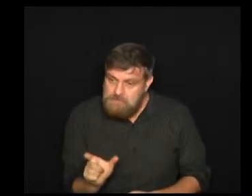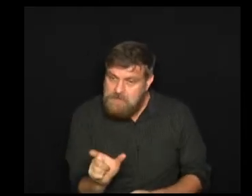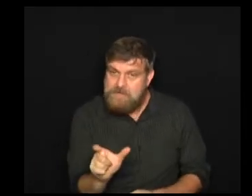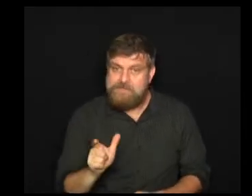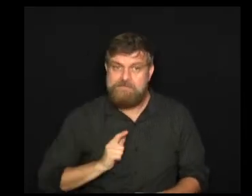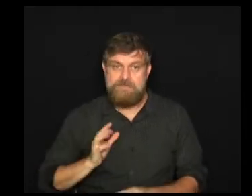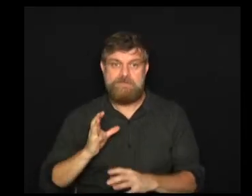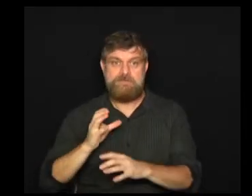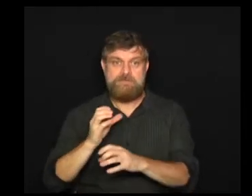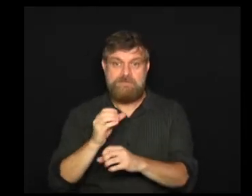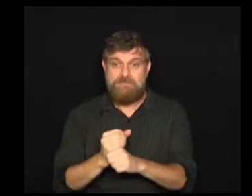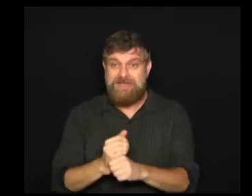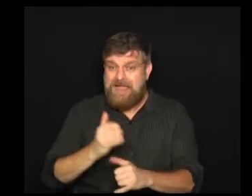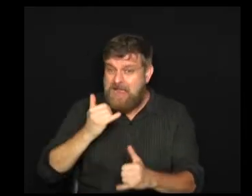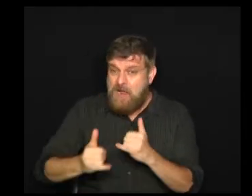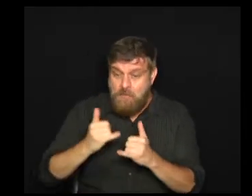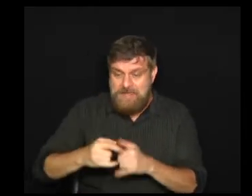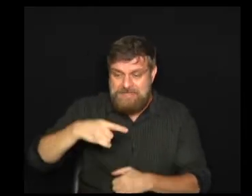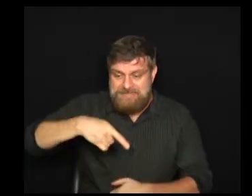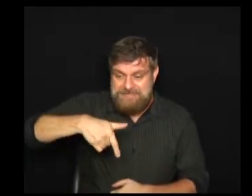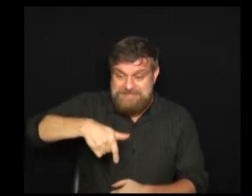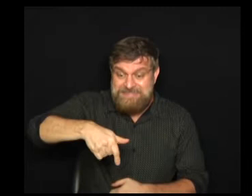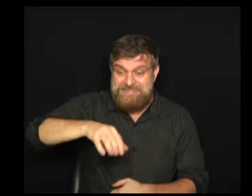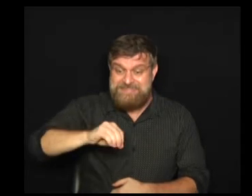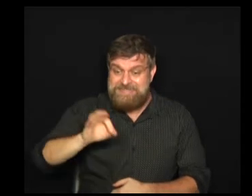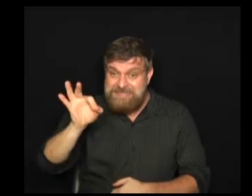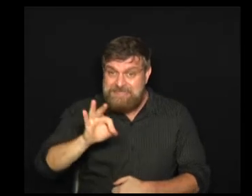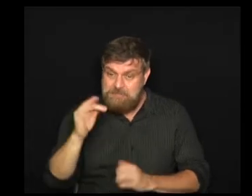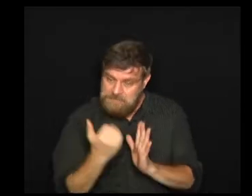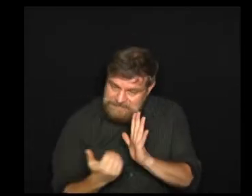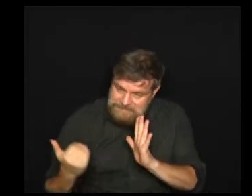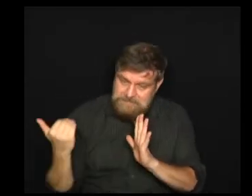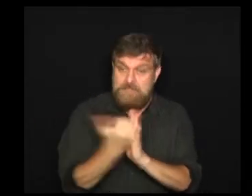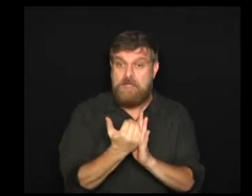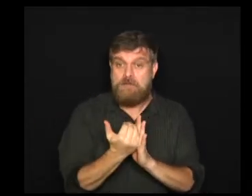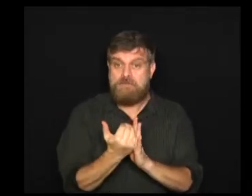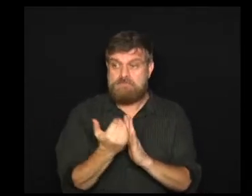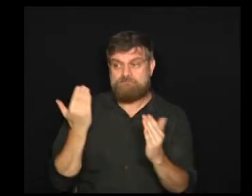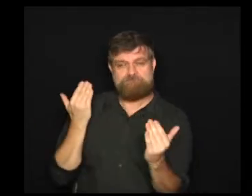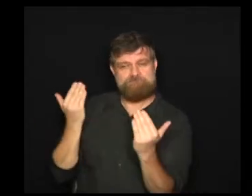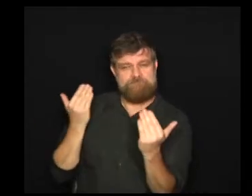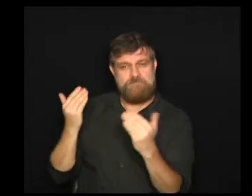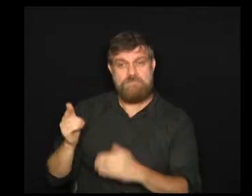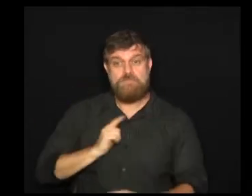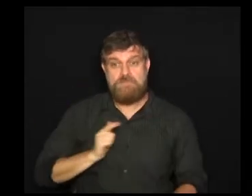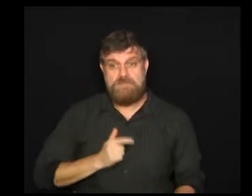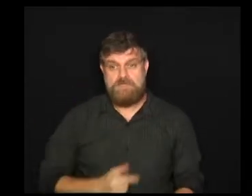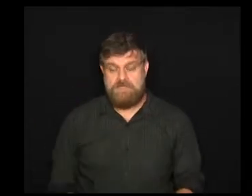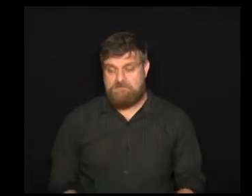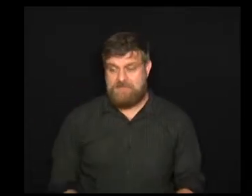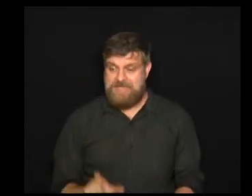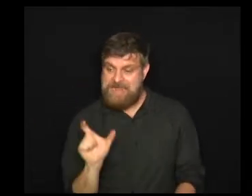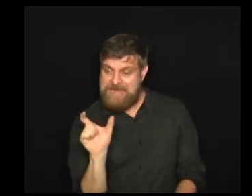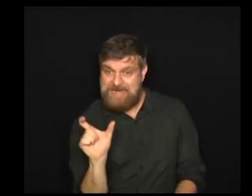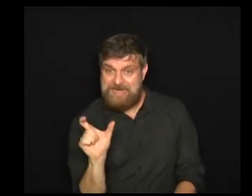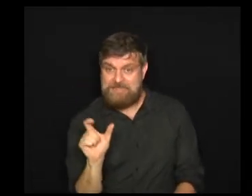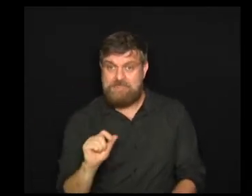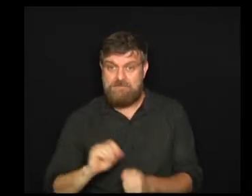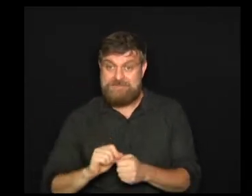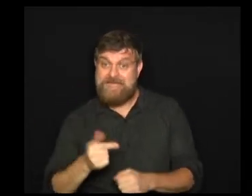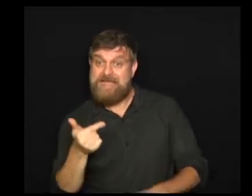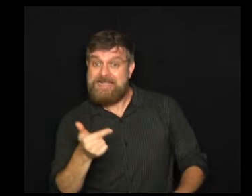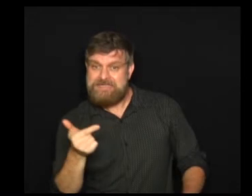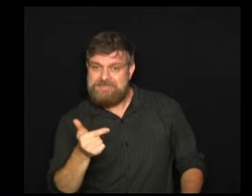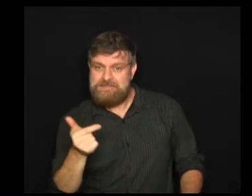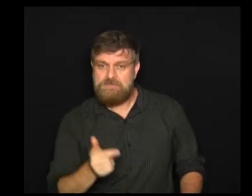aí praticamente quase 70%, pouco mais de 70% do que nós temos hoje foram renovações dos